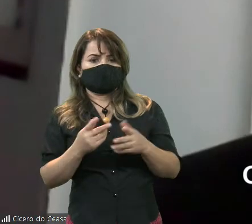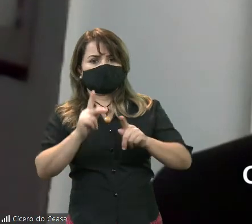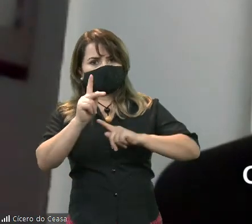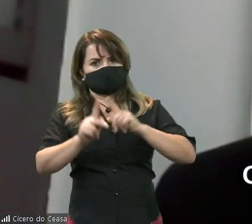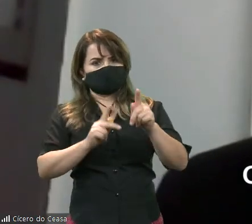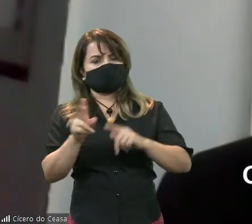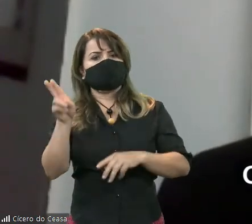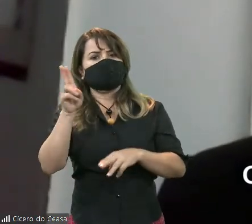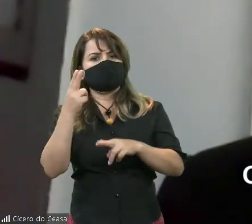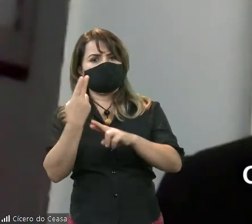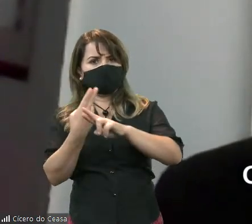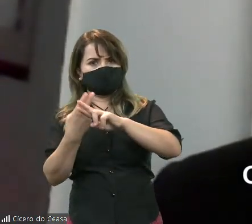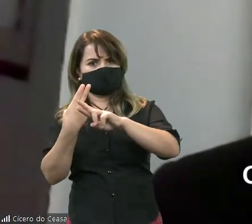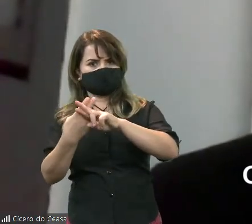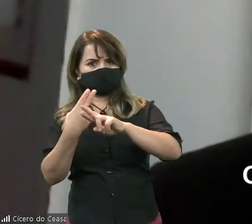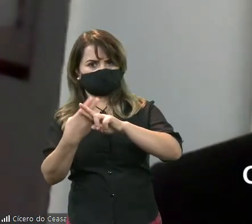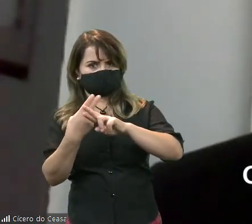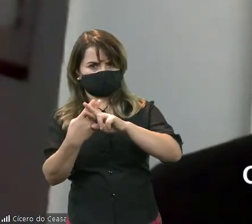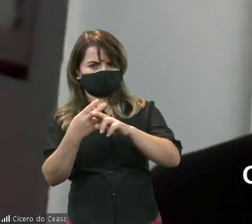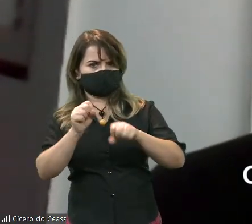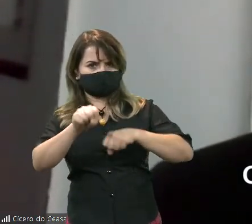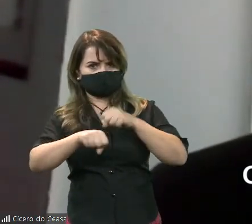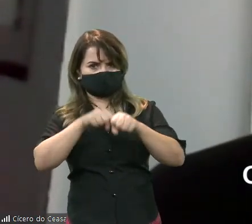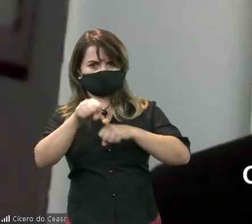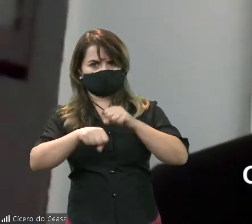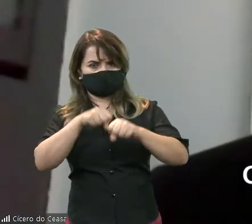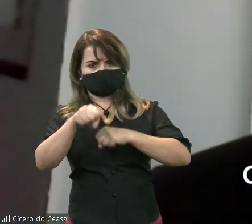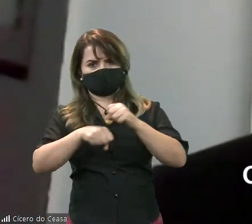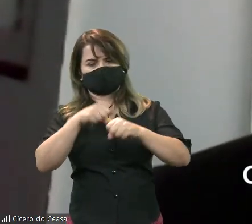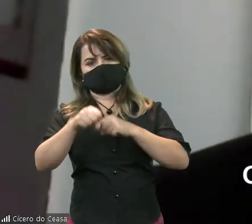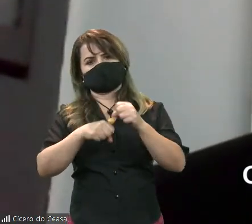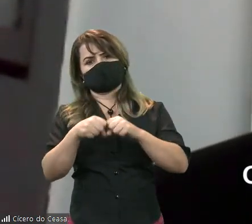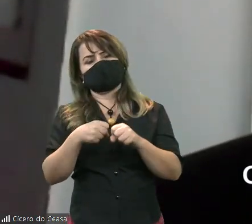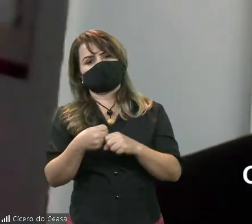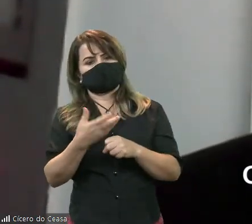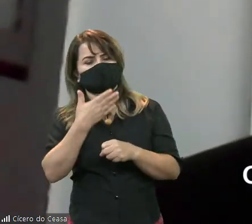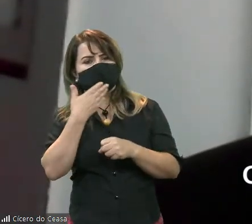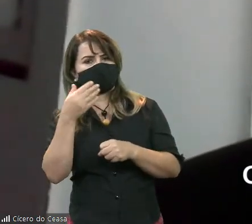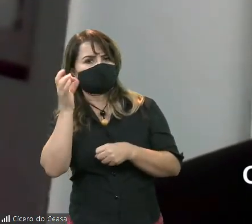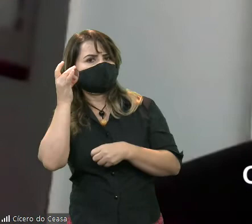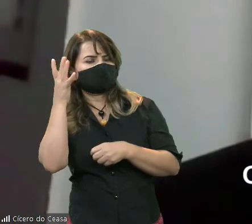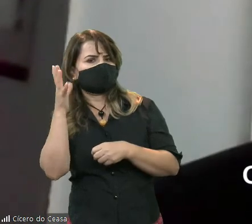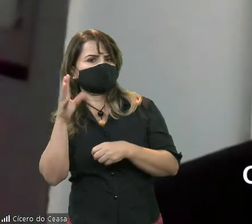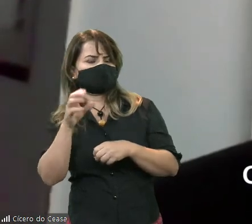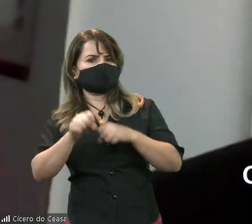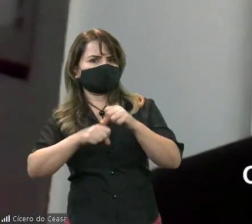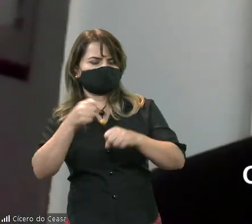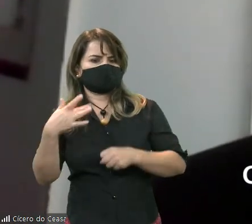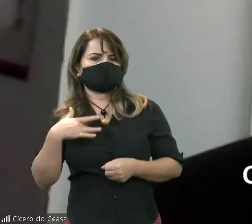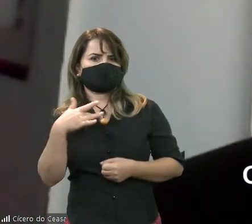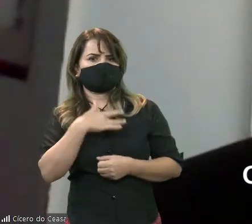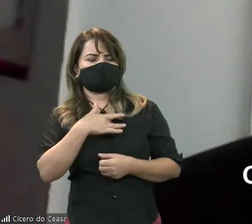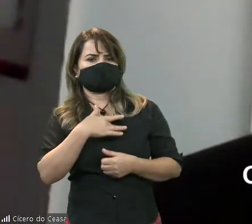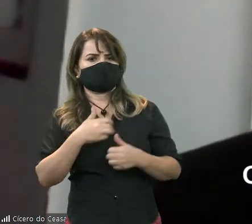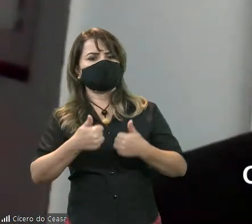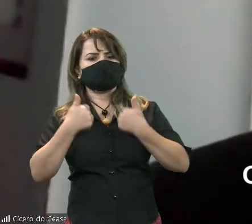bicicleta, a que pode se locomover com mais facilidade, mais saúde, uma área